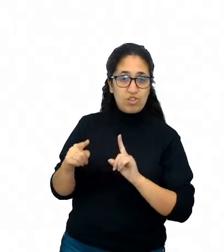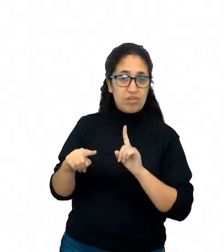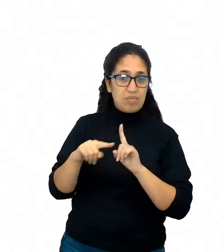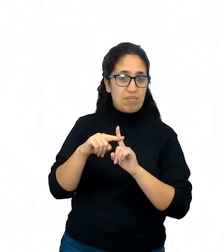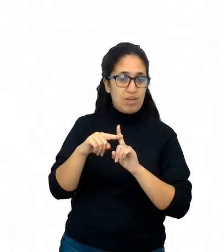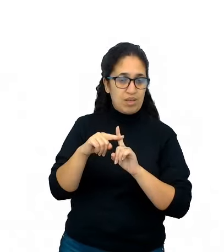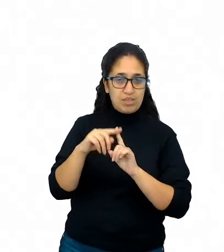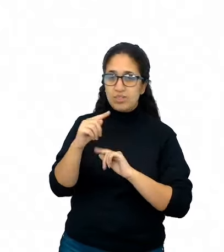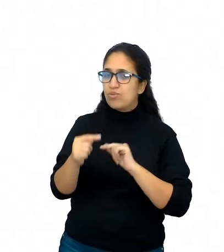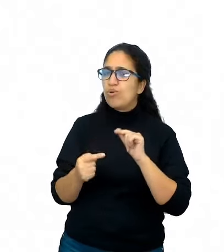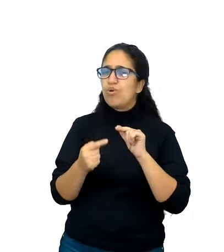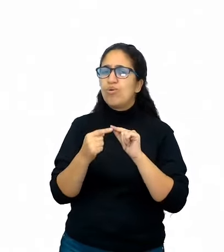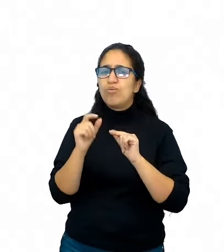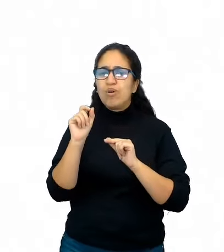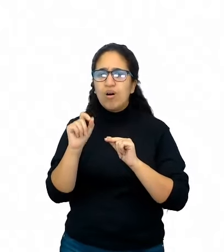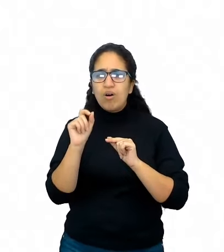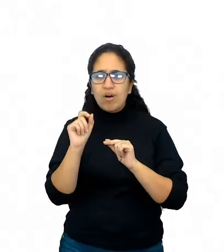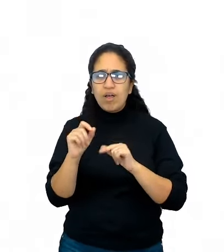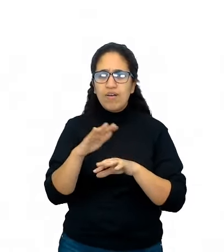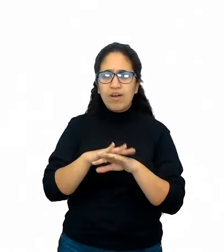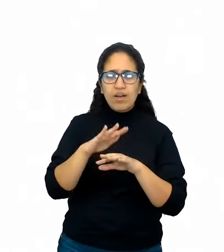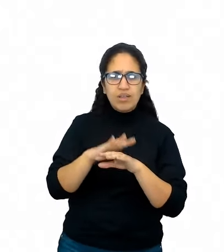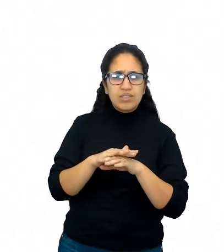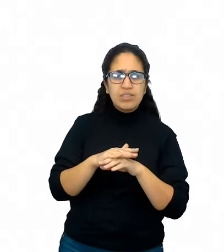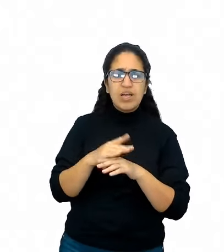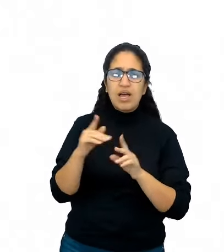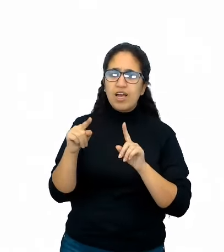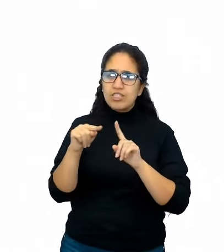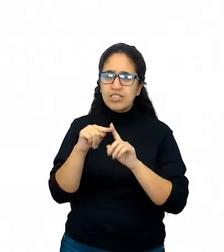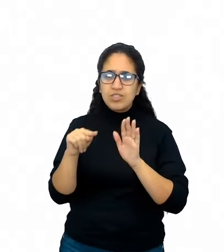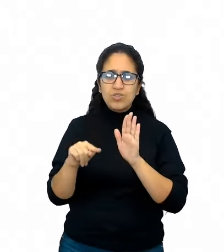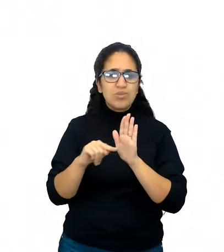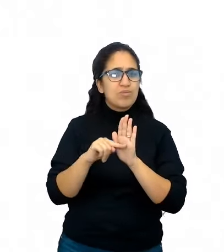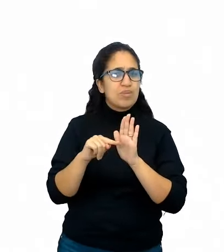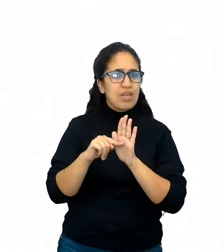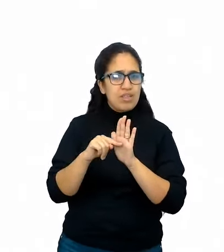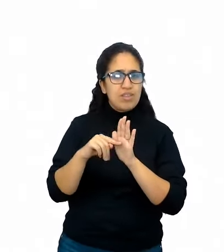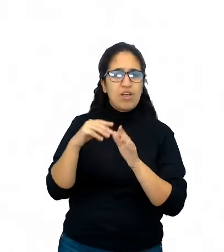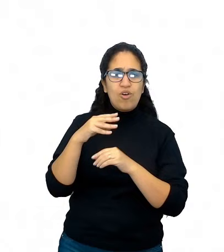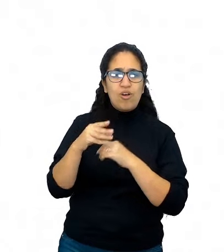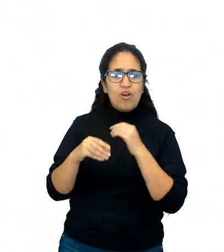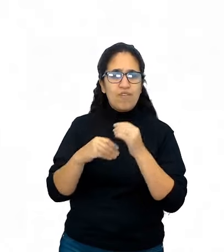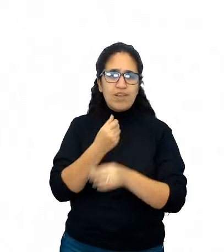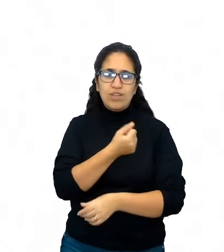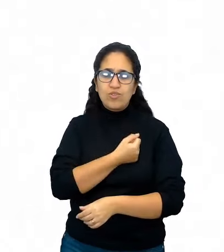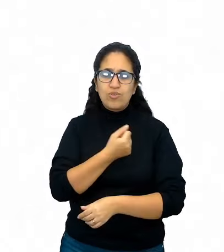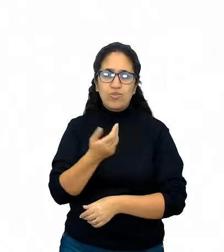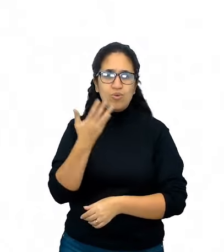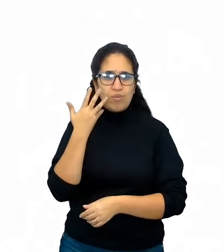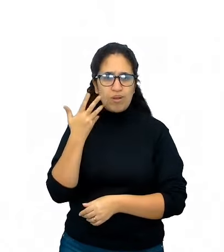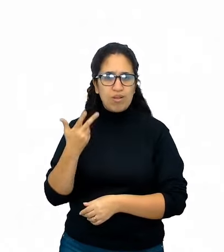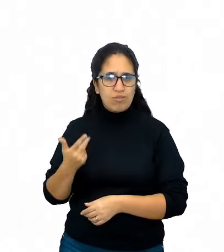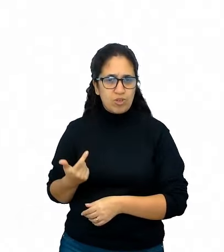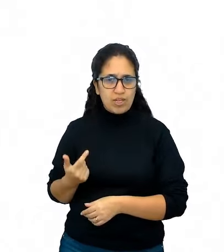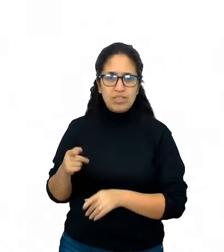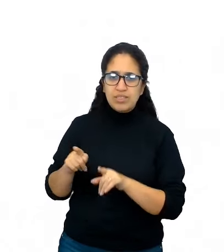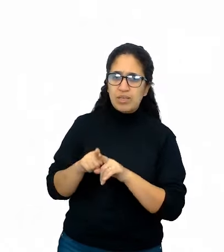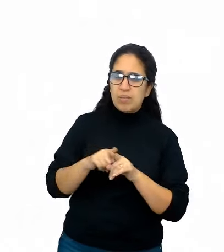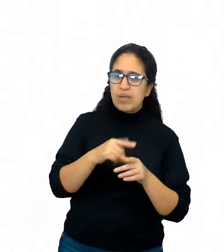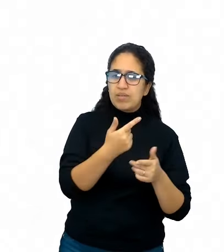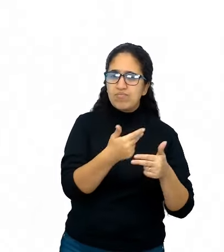O objetivo dessa aula é realizar operações de adição e subtração envolvendo números naturais e